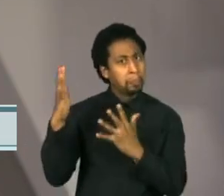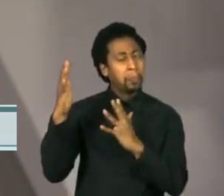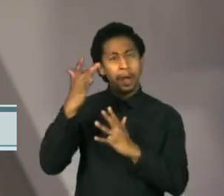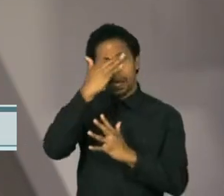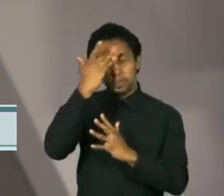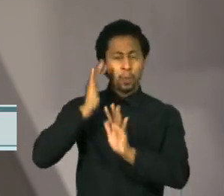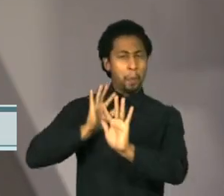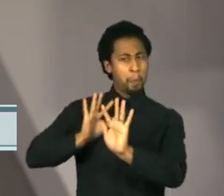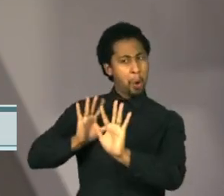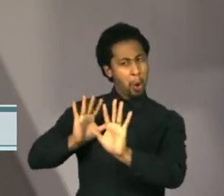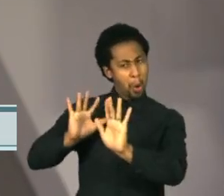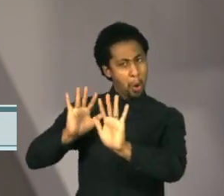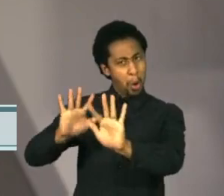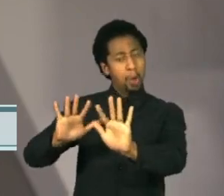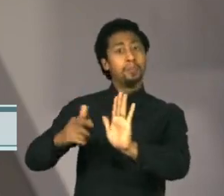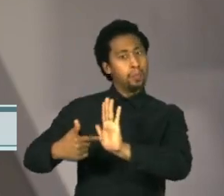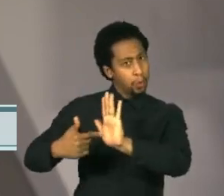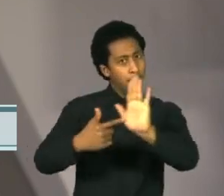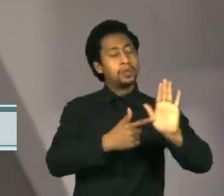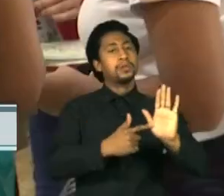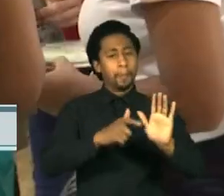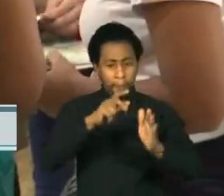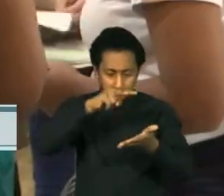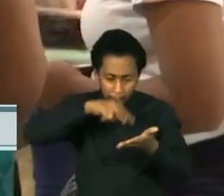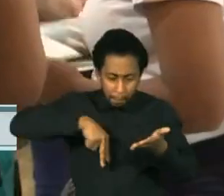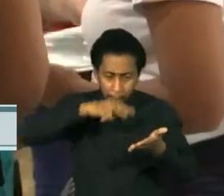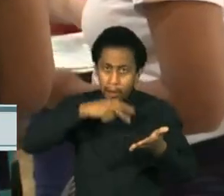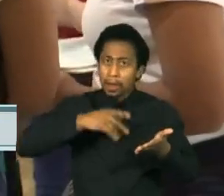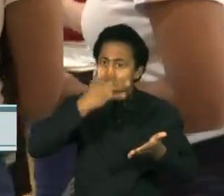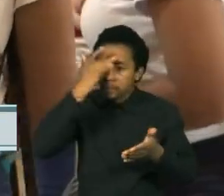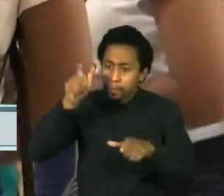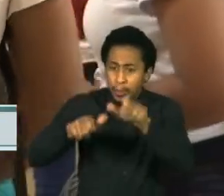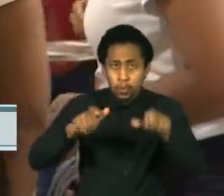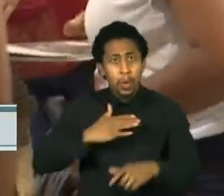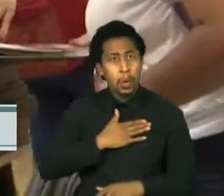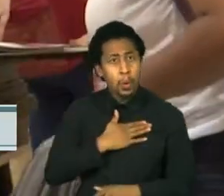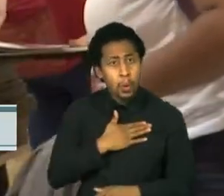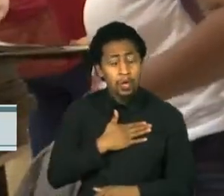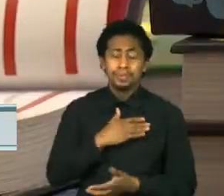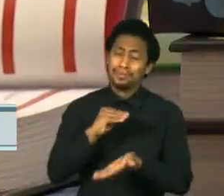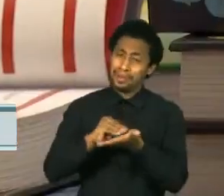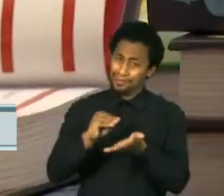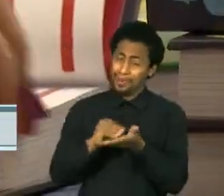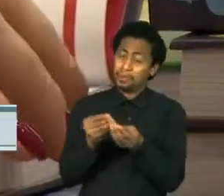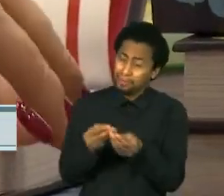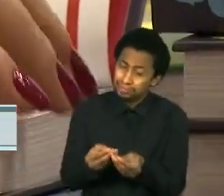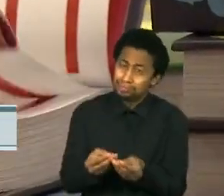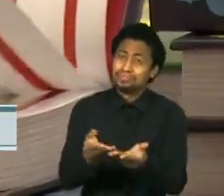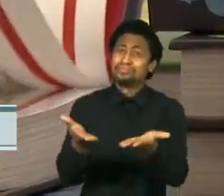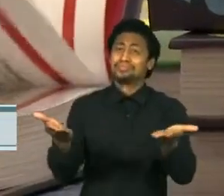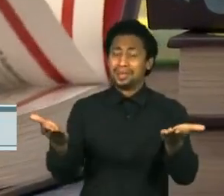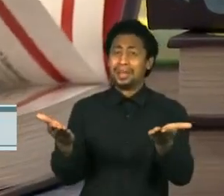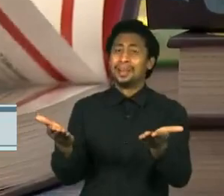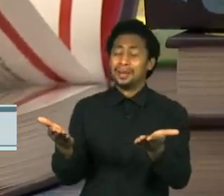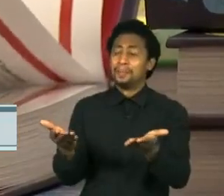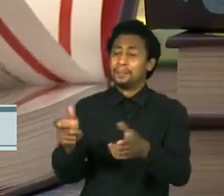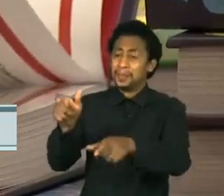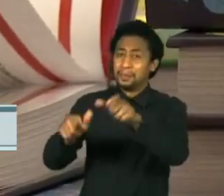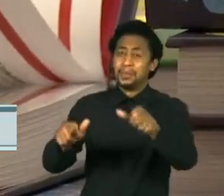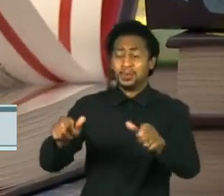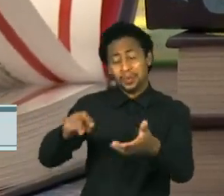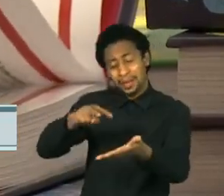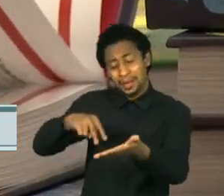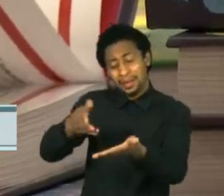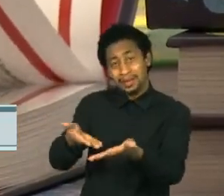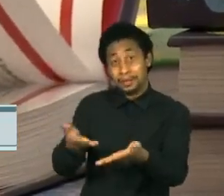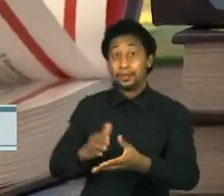público leitor. O que falta é acesso aos livros. A Bienal do Livro de São Paulo tem mais de 3 milhões de títulos disponíveis